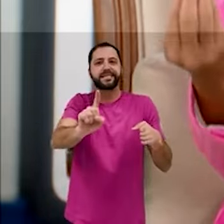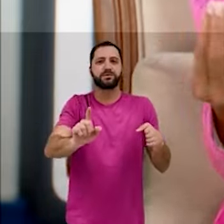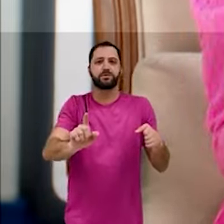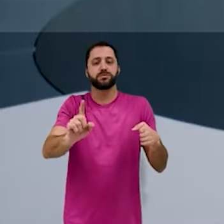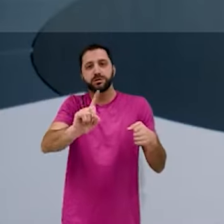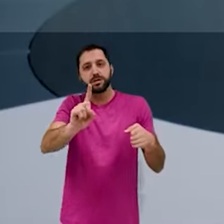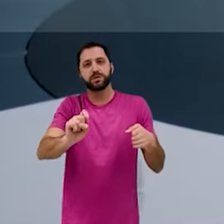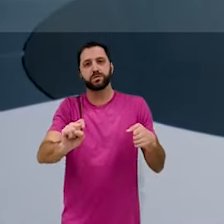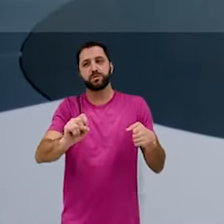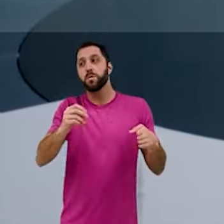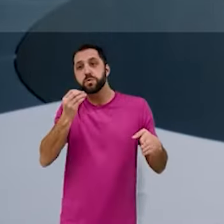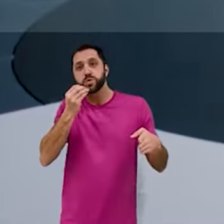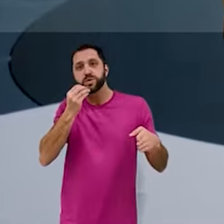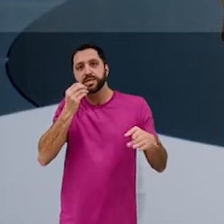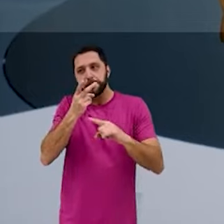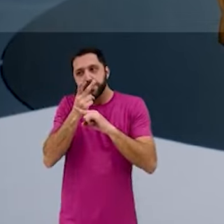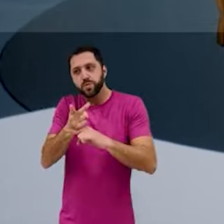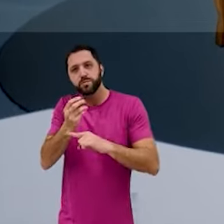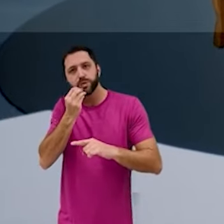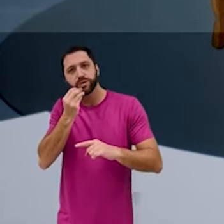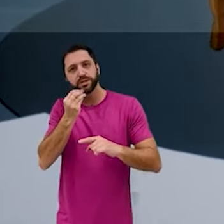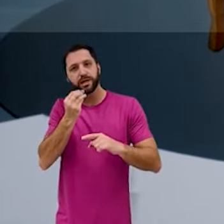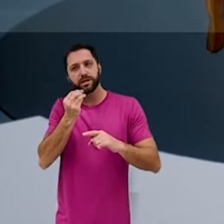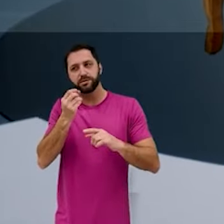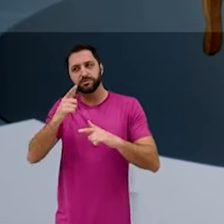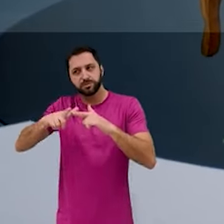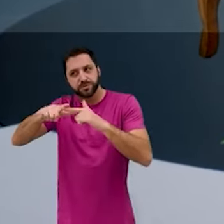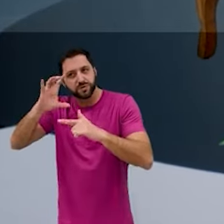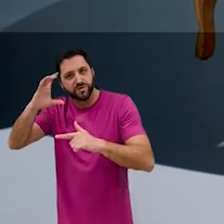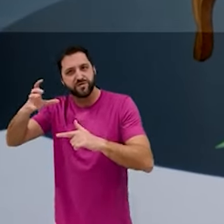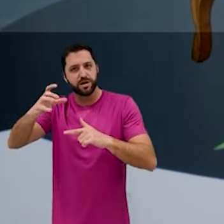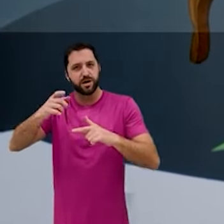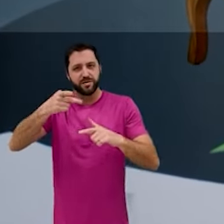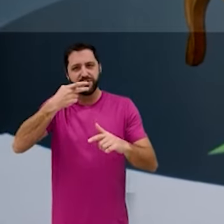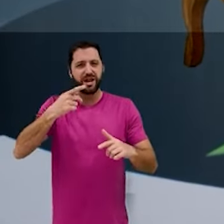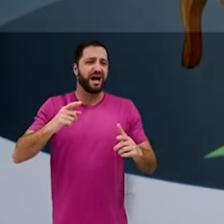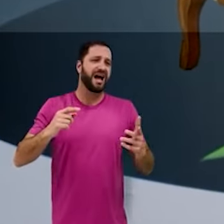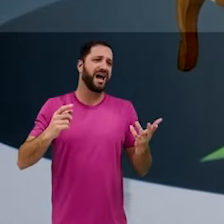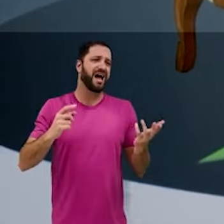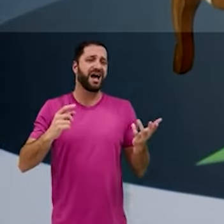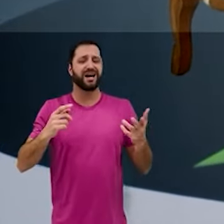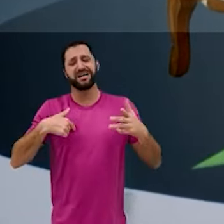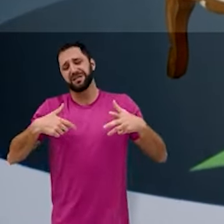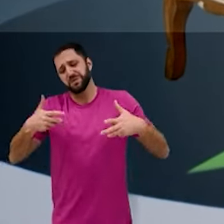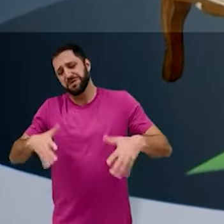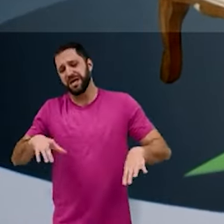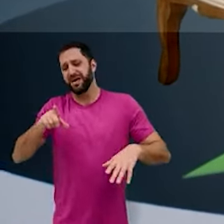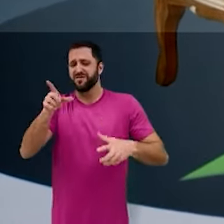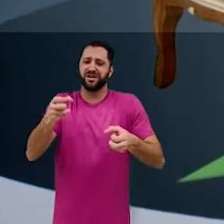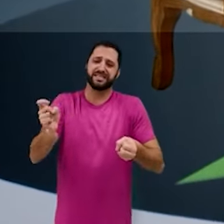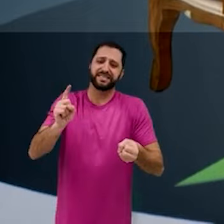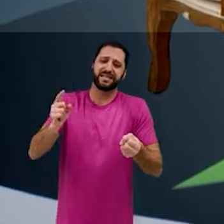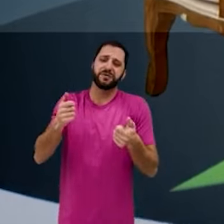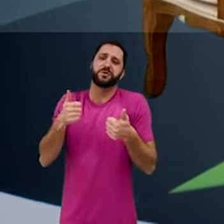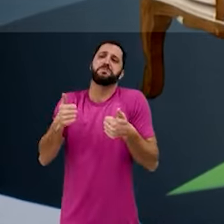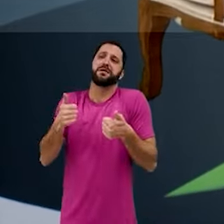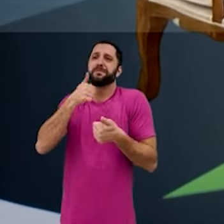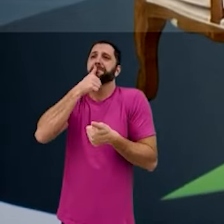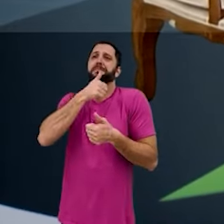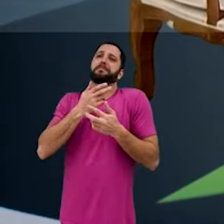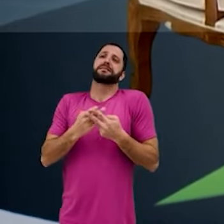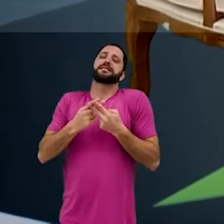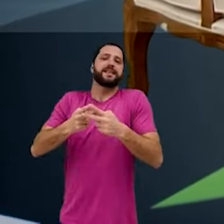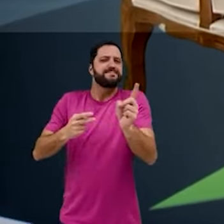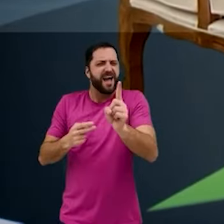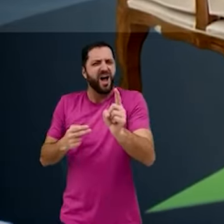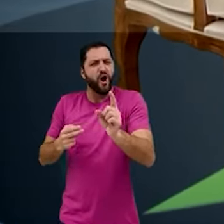resolva problemas. Teve aquela ideia, vai e faz. E para com essa coisa de um não a gente já tem. Né? Nem o